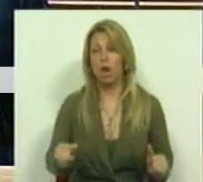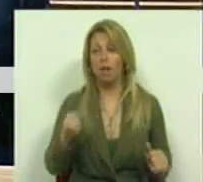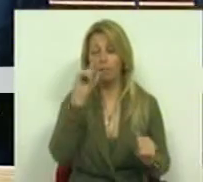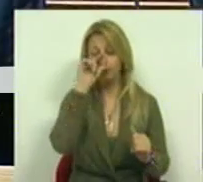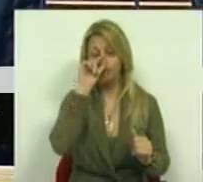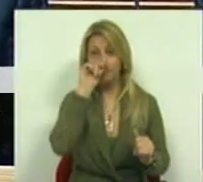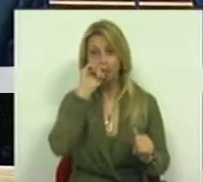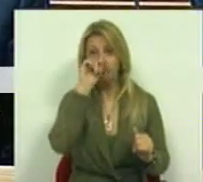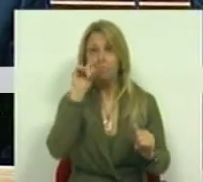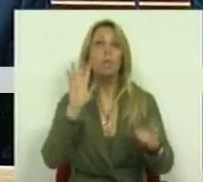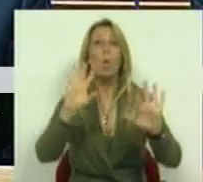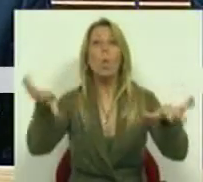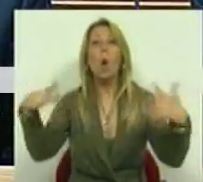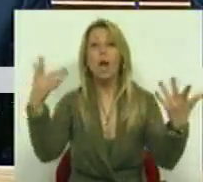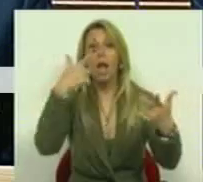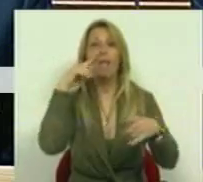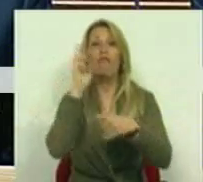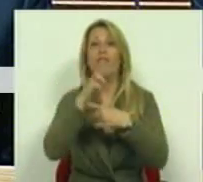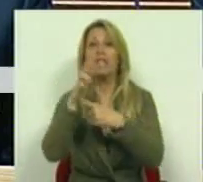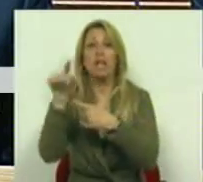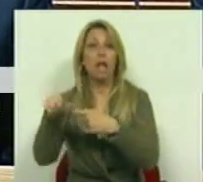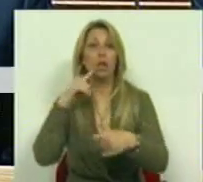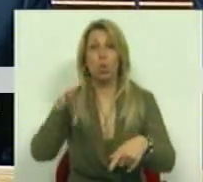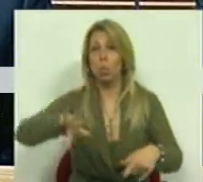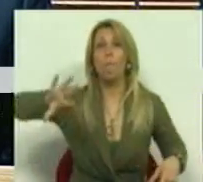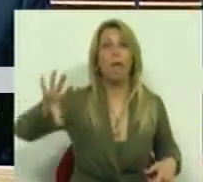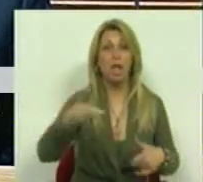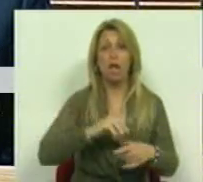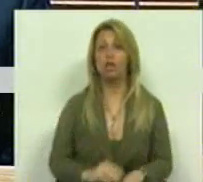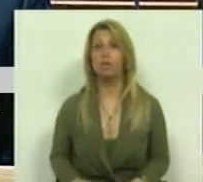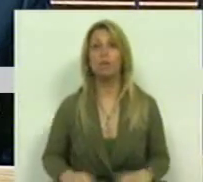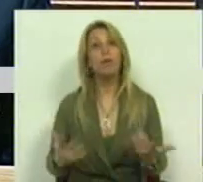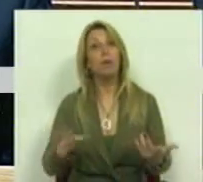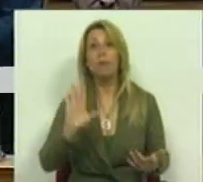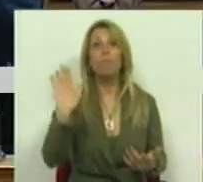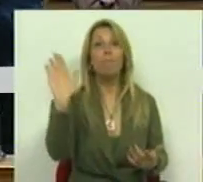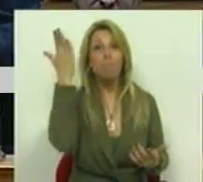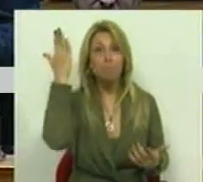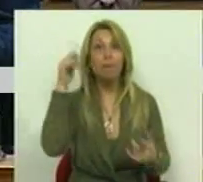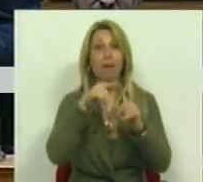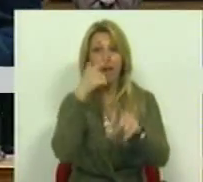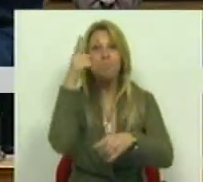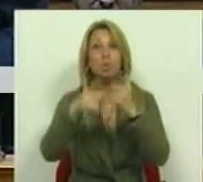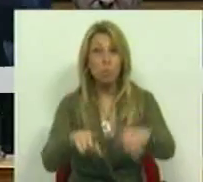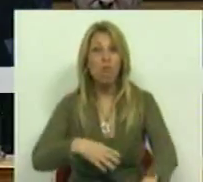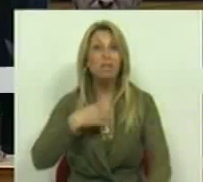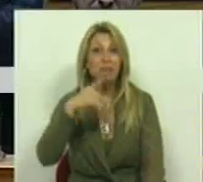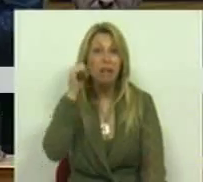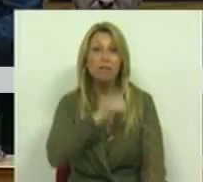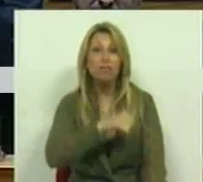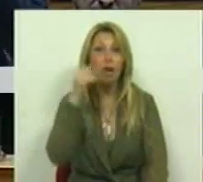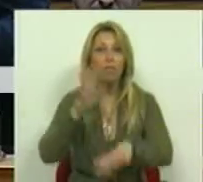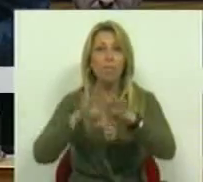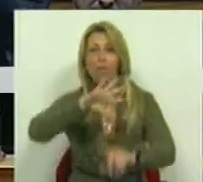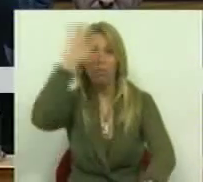dos visitantes ao nosso país e, sobretudo, já agora, os portugueses que sofrem esta austeridade. Estamos